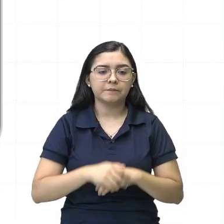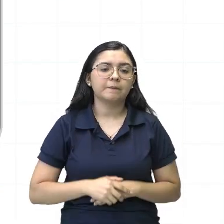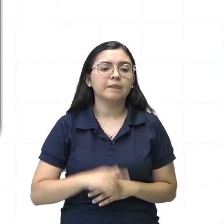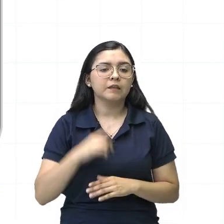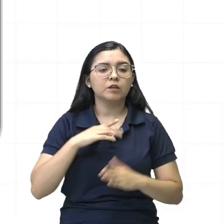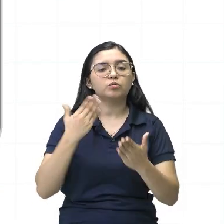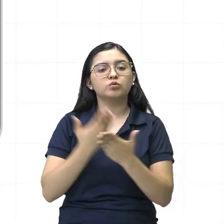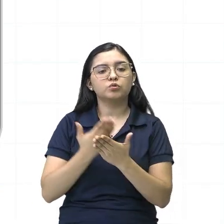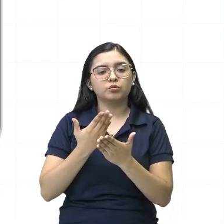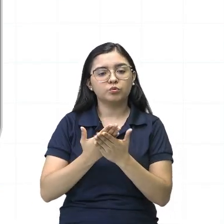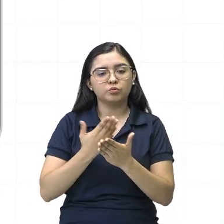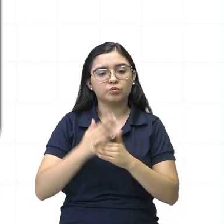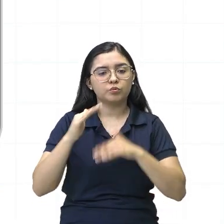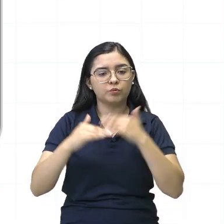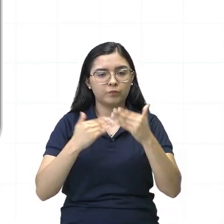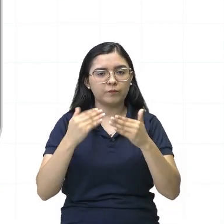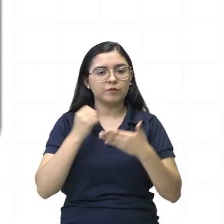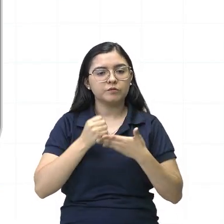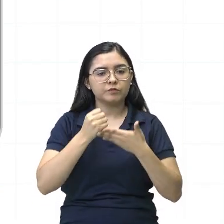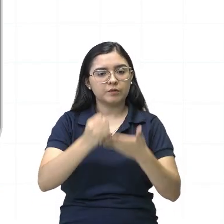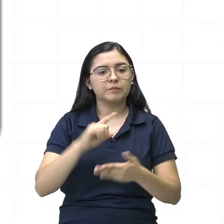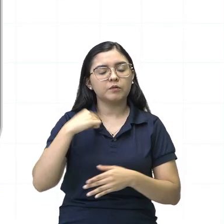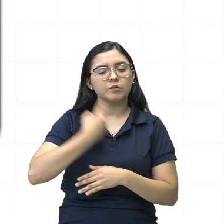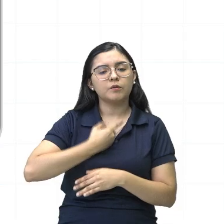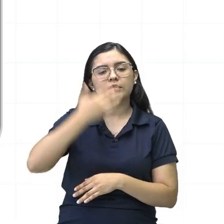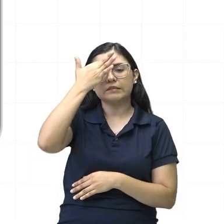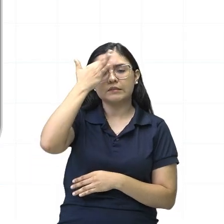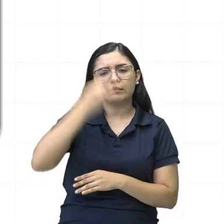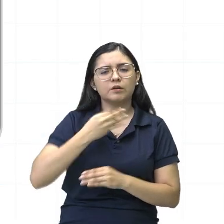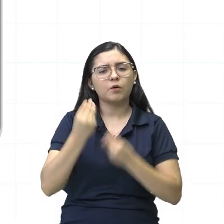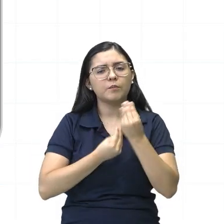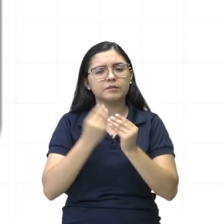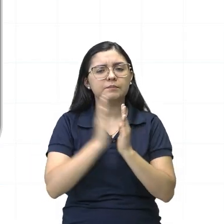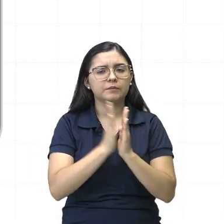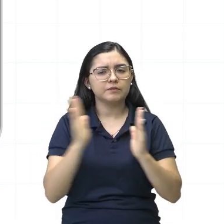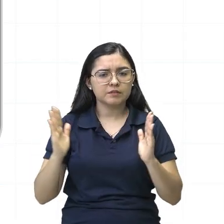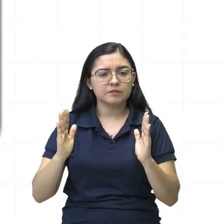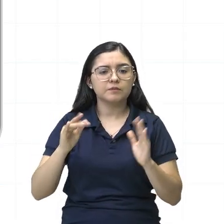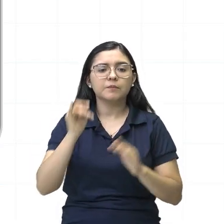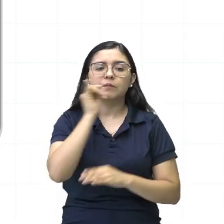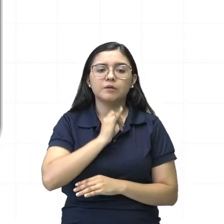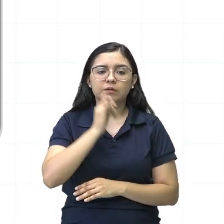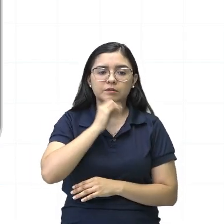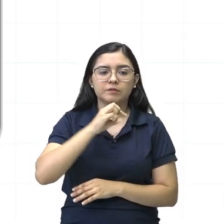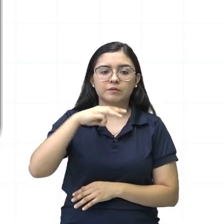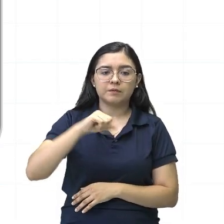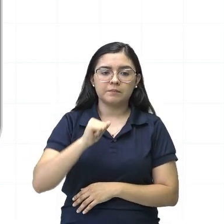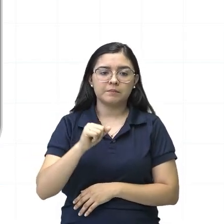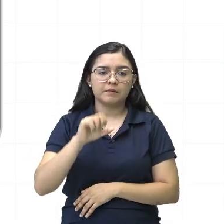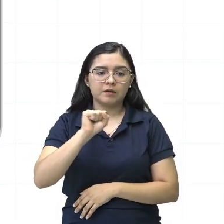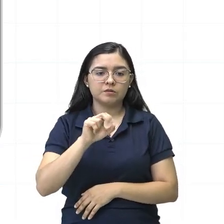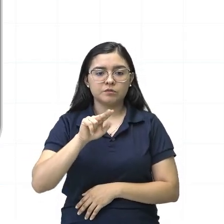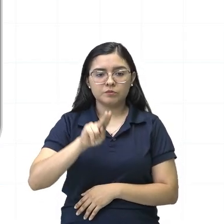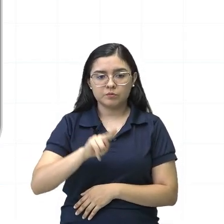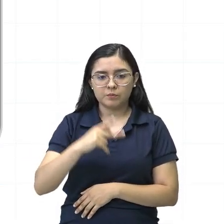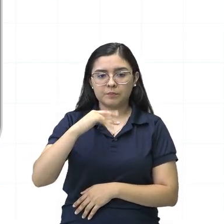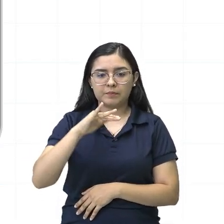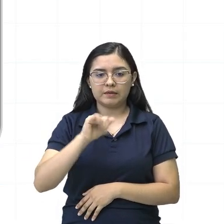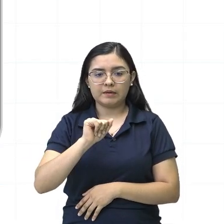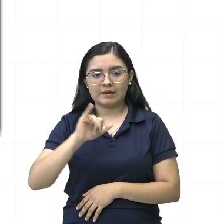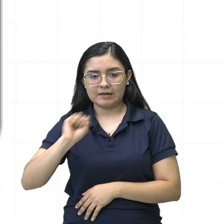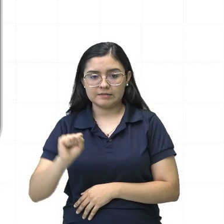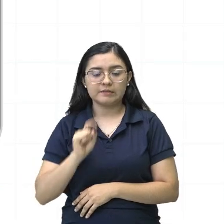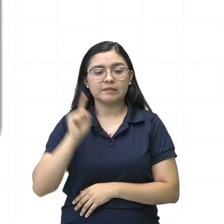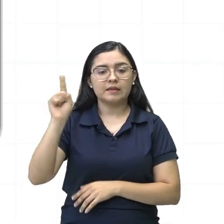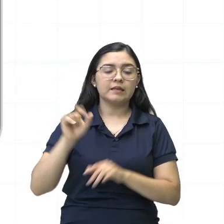estudo evolutivo que vai contribuir para a gente entender esse processo, como exemplo dos marsupiais na